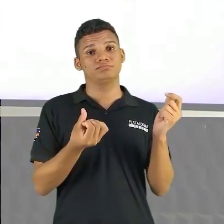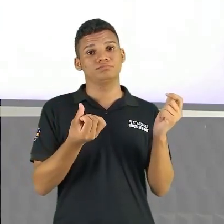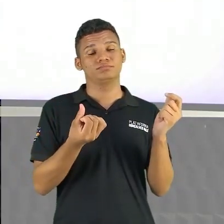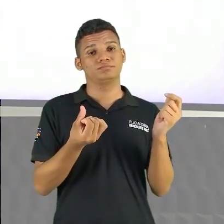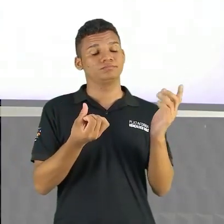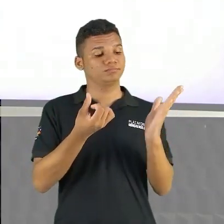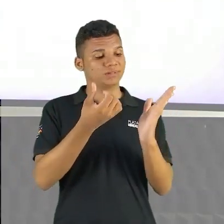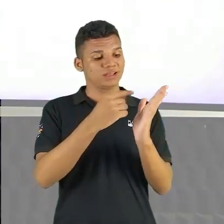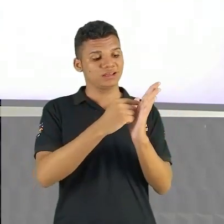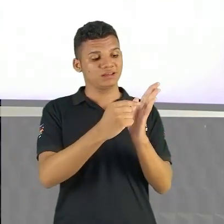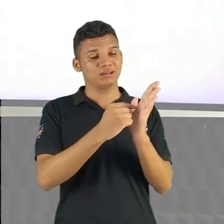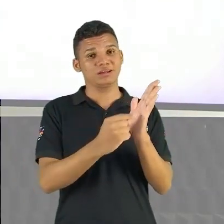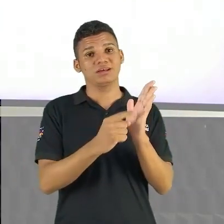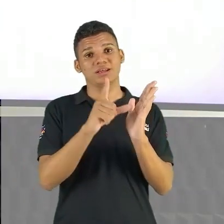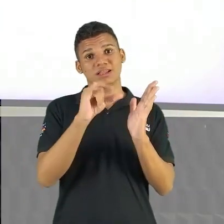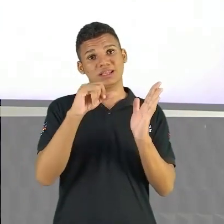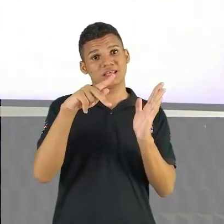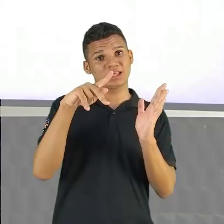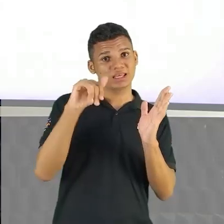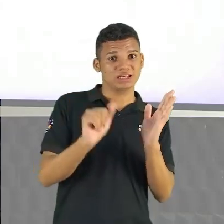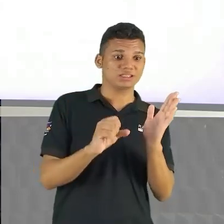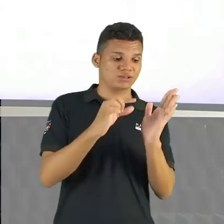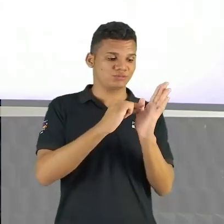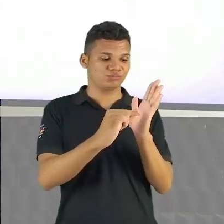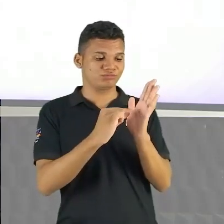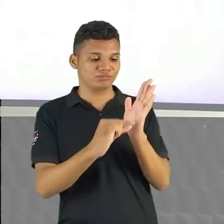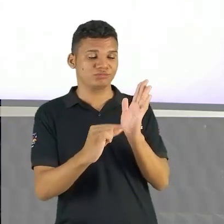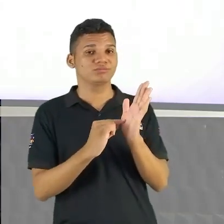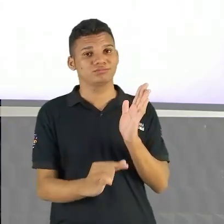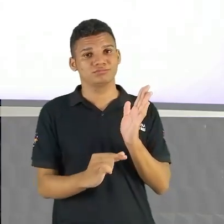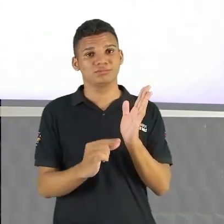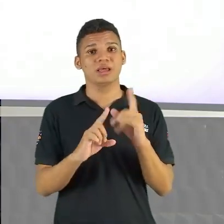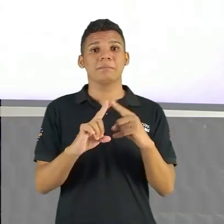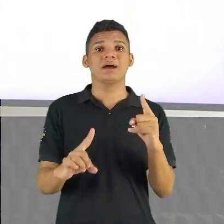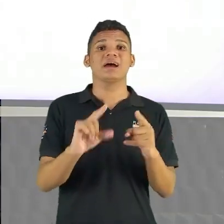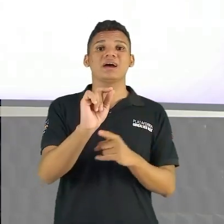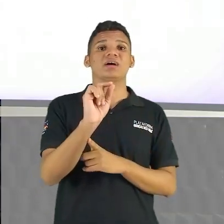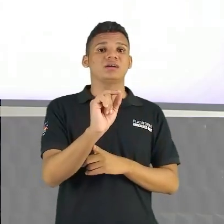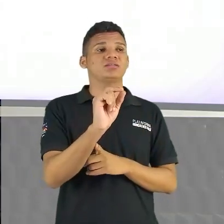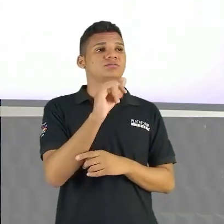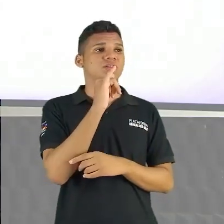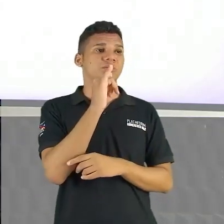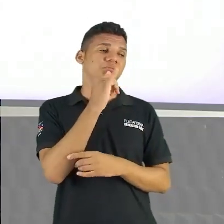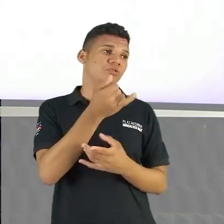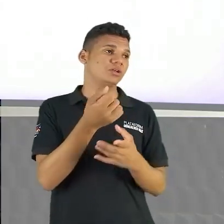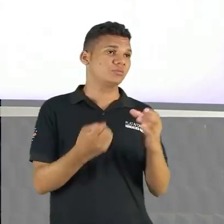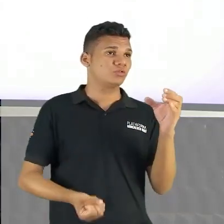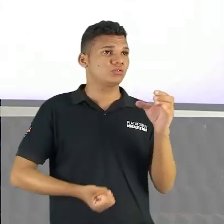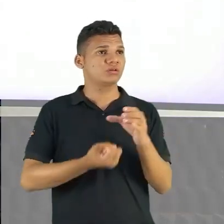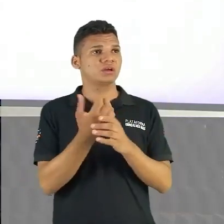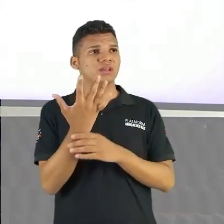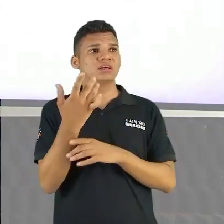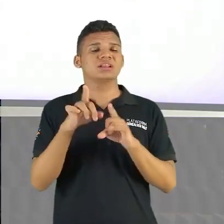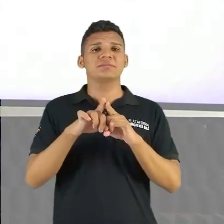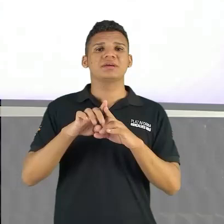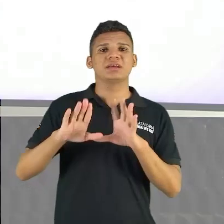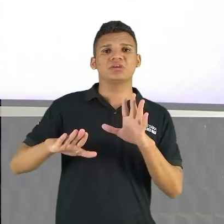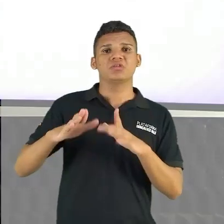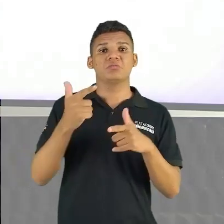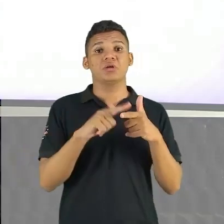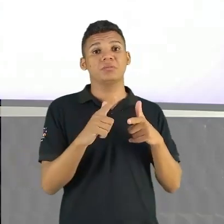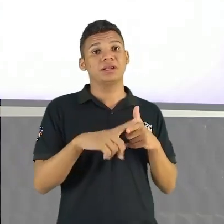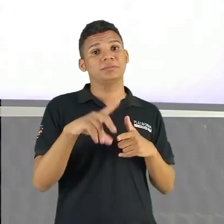mas ele espere que ele espera que vocês utilizem ali indícios de uma intervenção de diante daquele problema